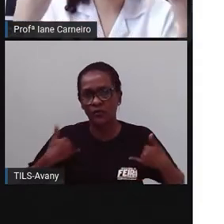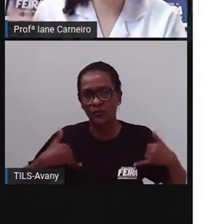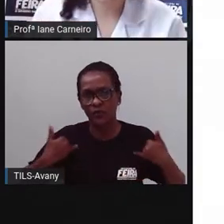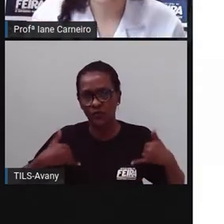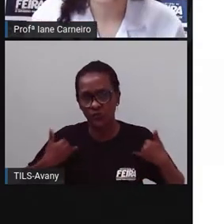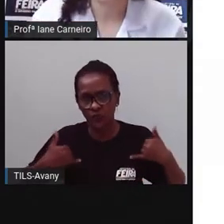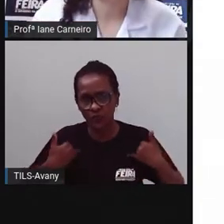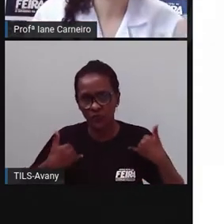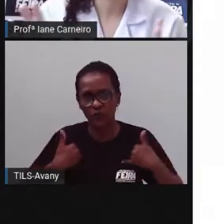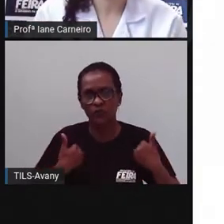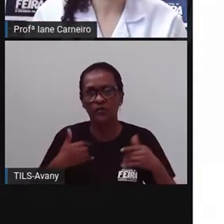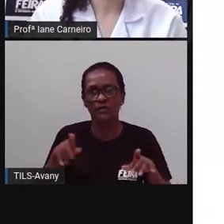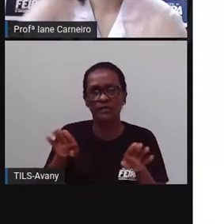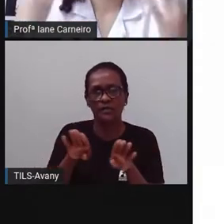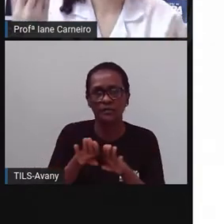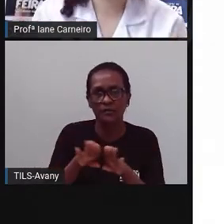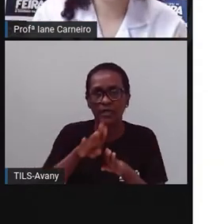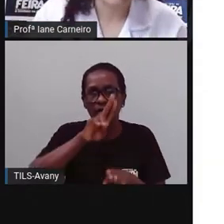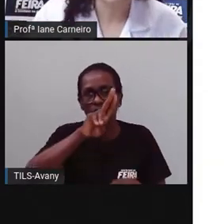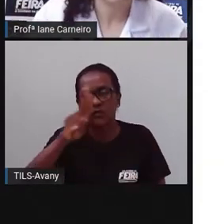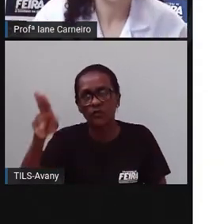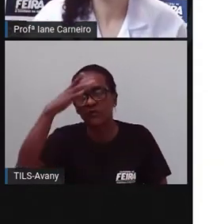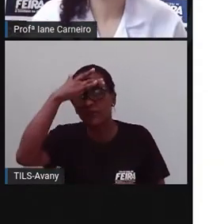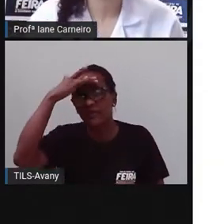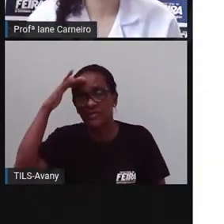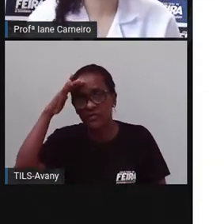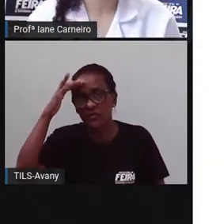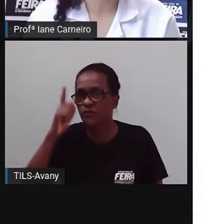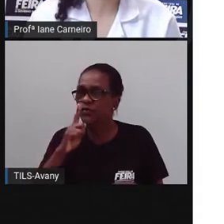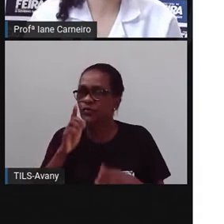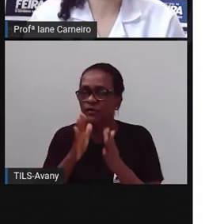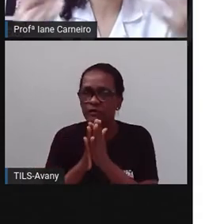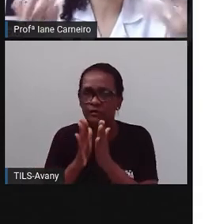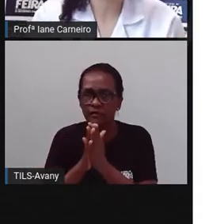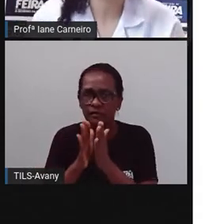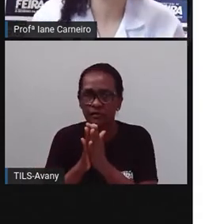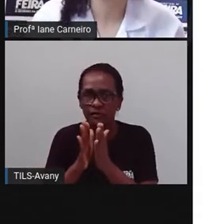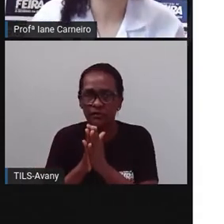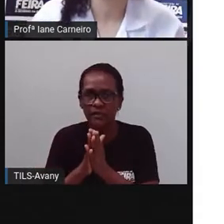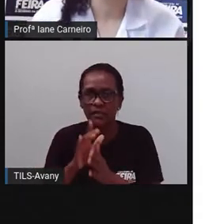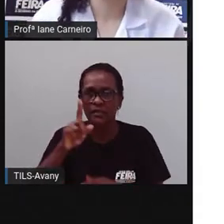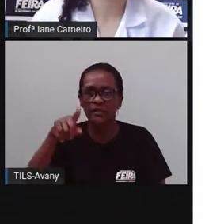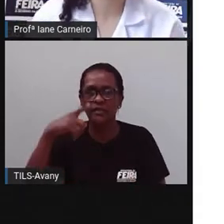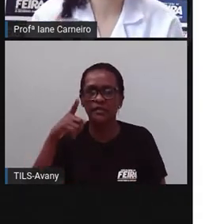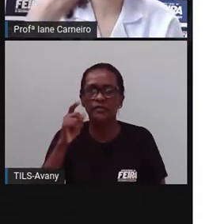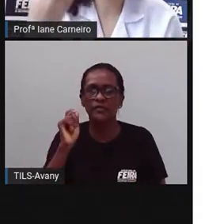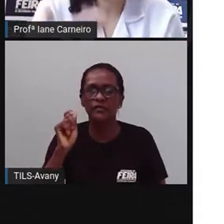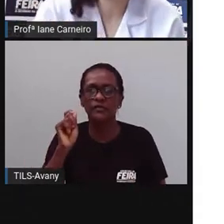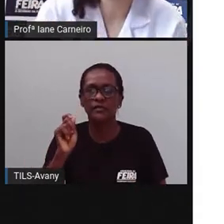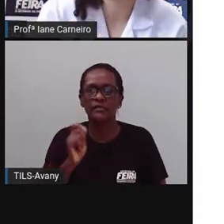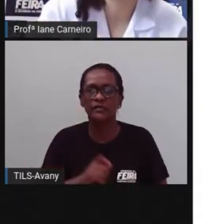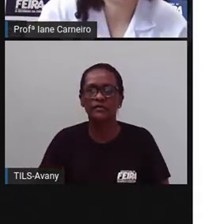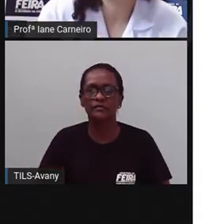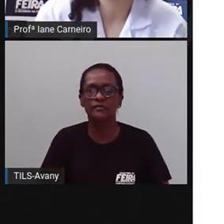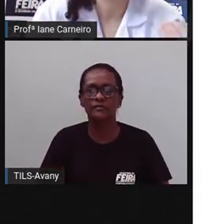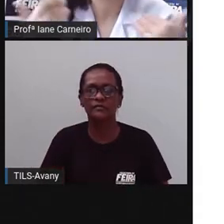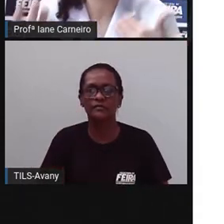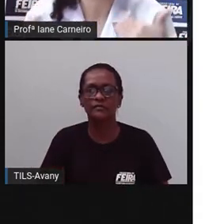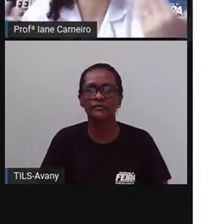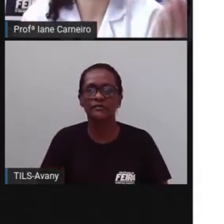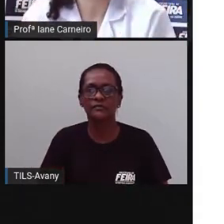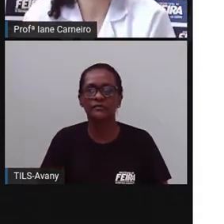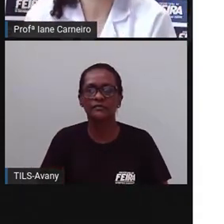se programar né pensar não quer que ele vai levar a boca que tá quem tá convidando ele né então se é o aniversário